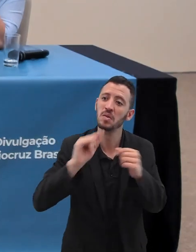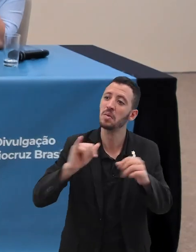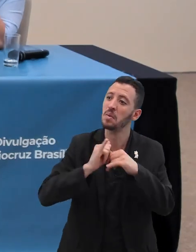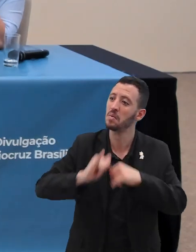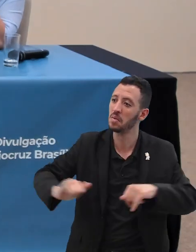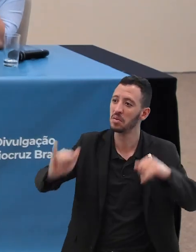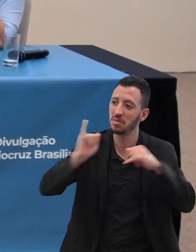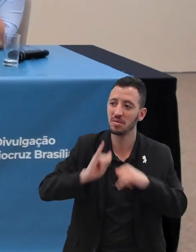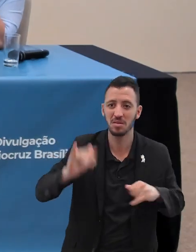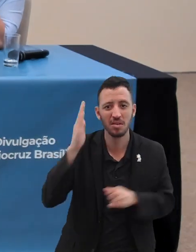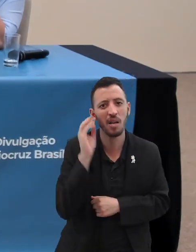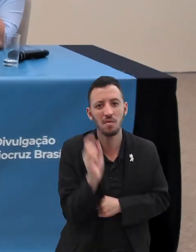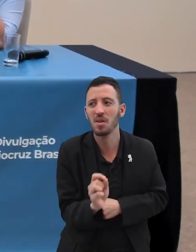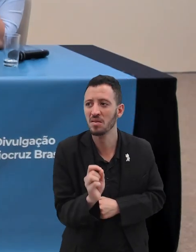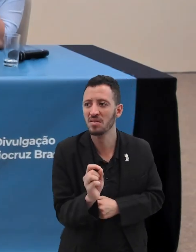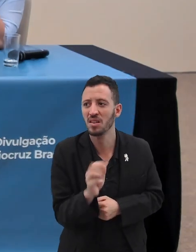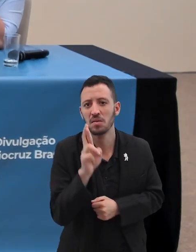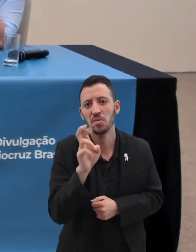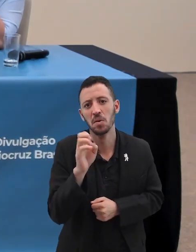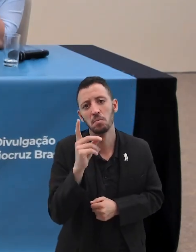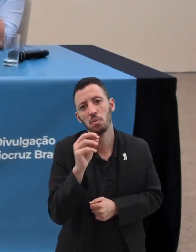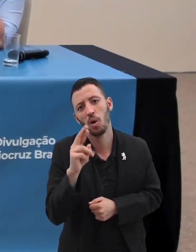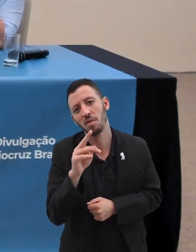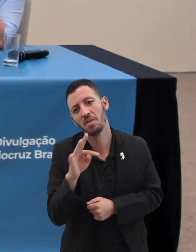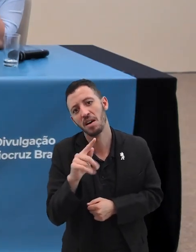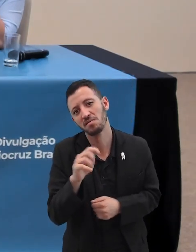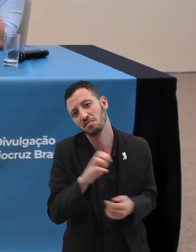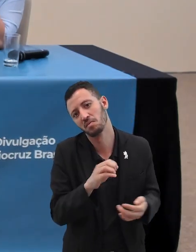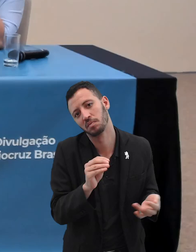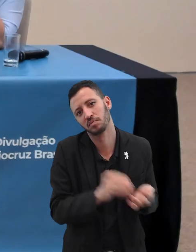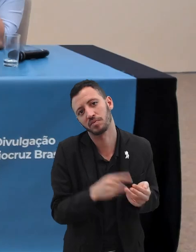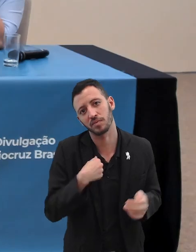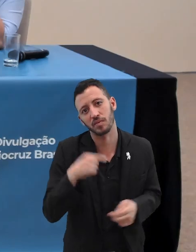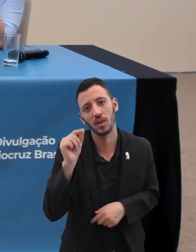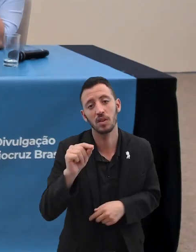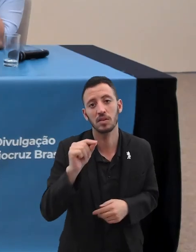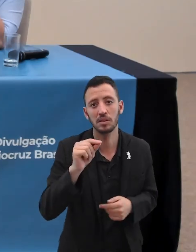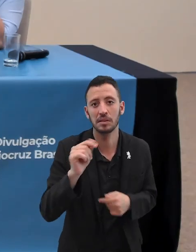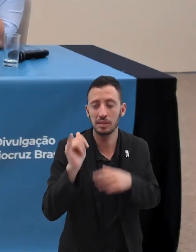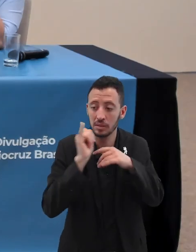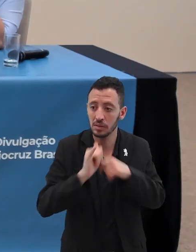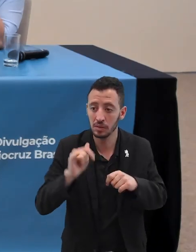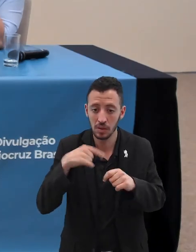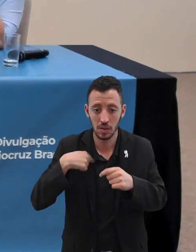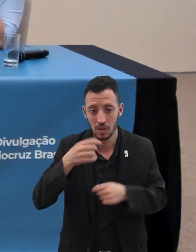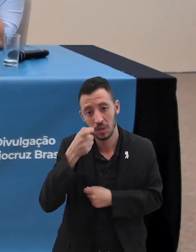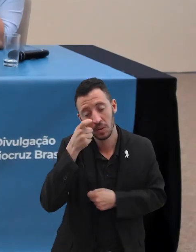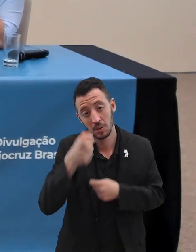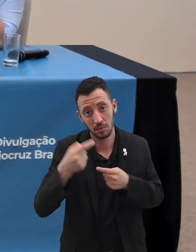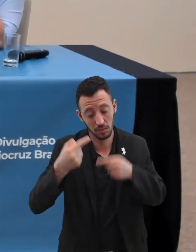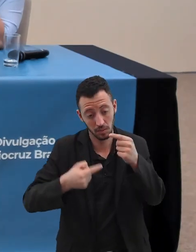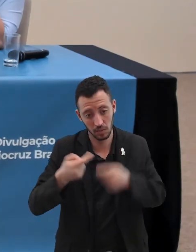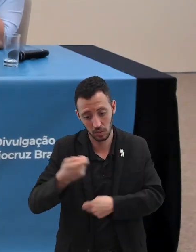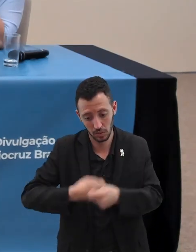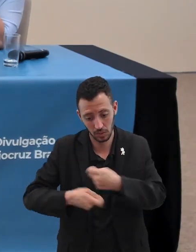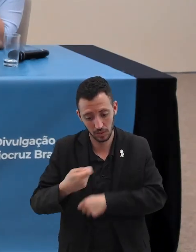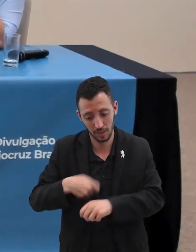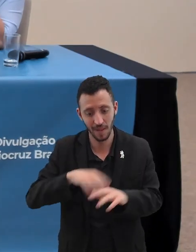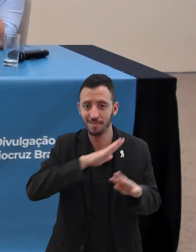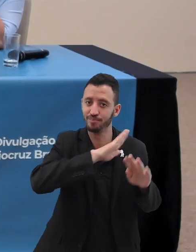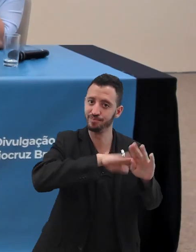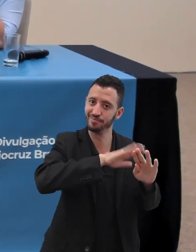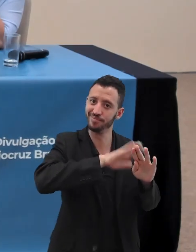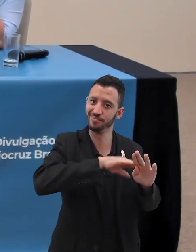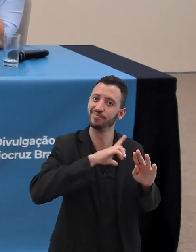falou? Vocês sabem que existe uma linha editorial que tem interesses políticos e econômicos por trás? Então, aí você vai